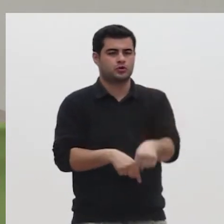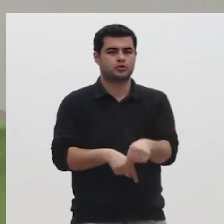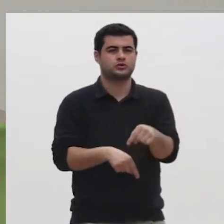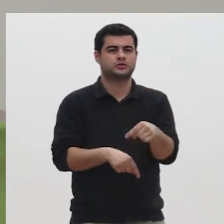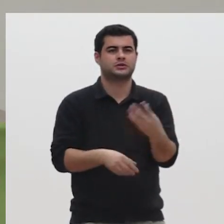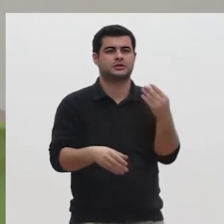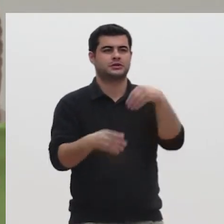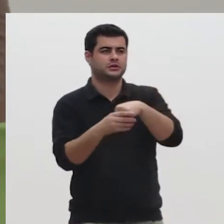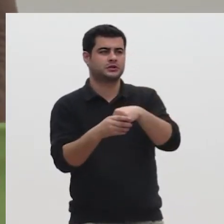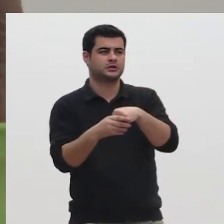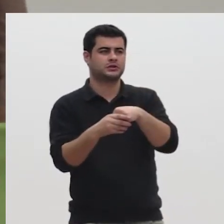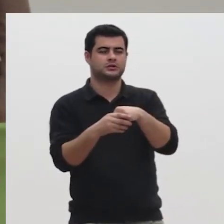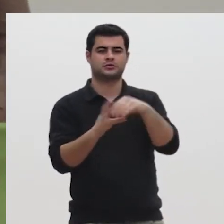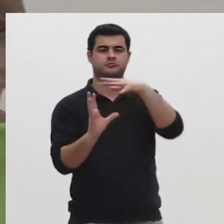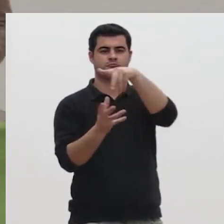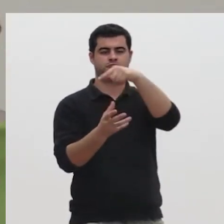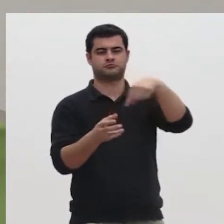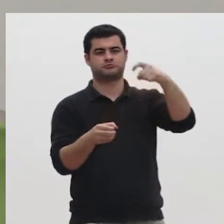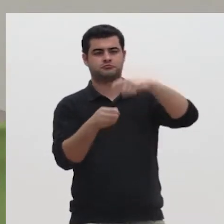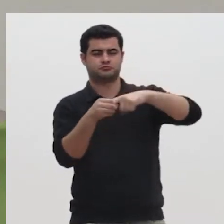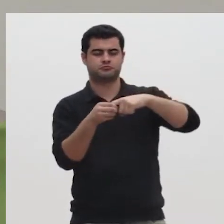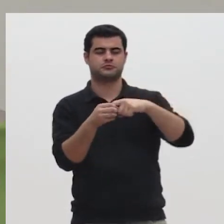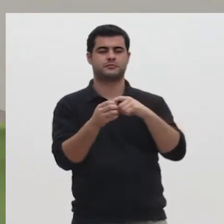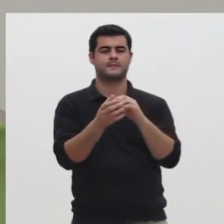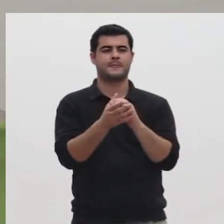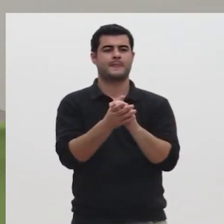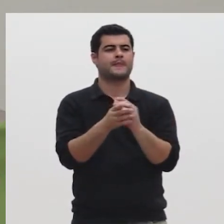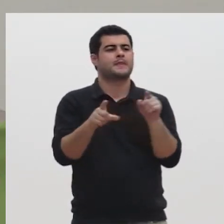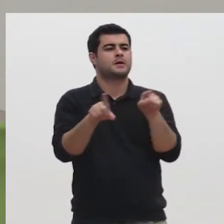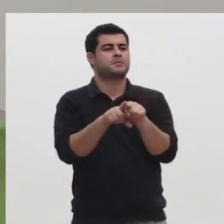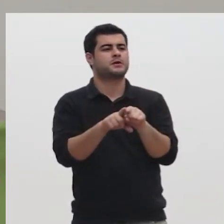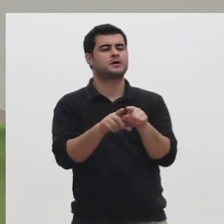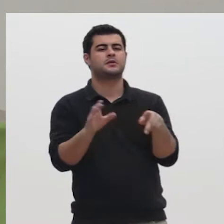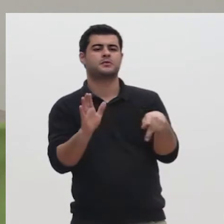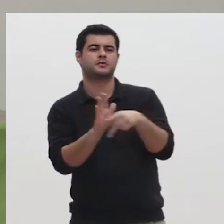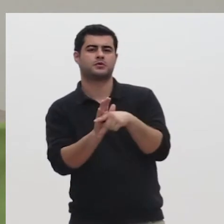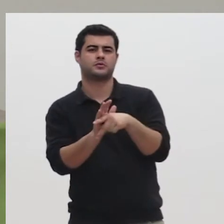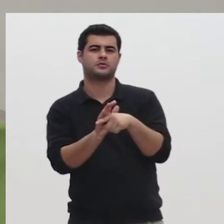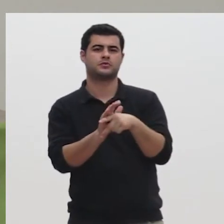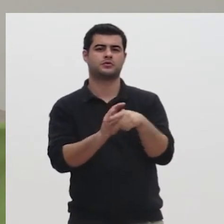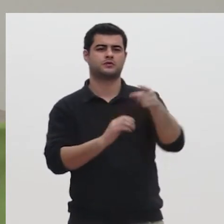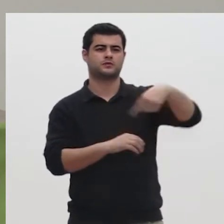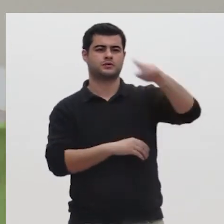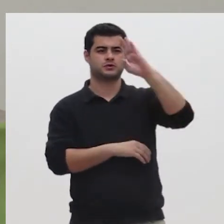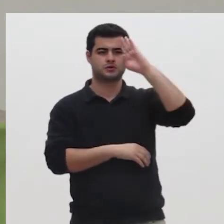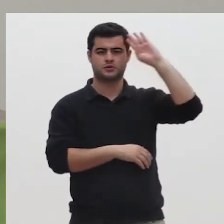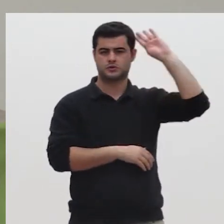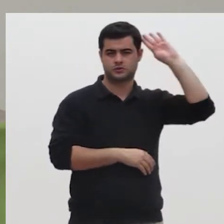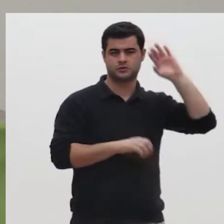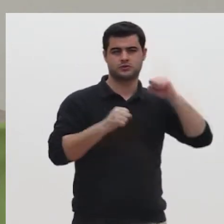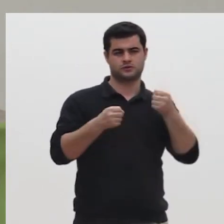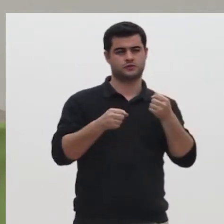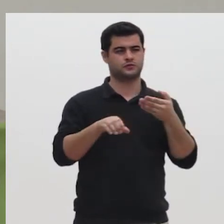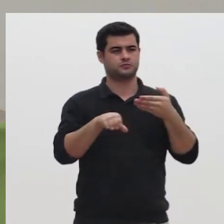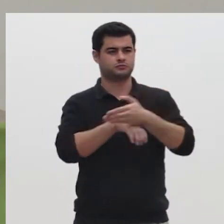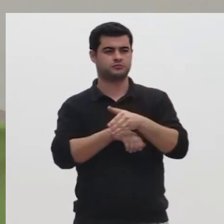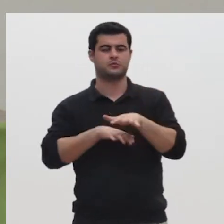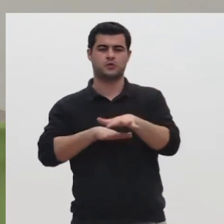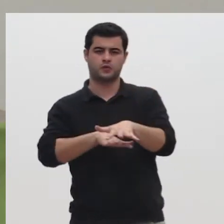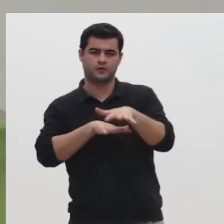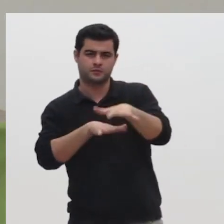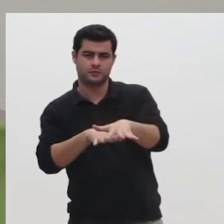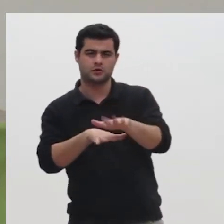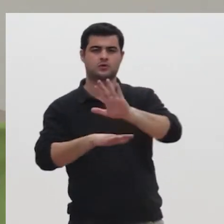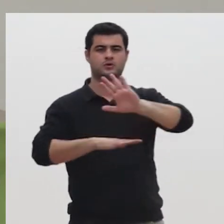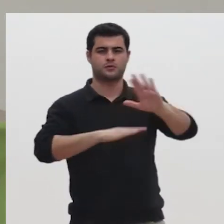na internacionalização e na parte dos estudantis, dos movimentos estudantis, dando